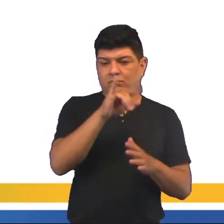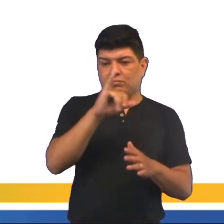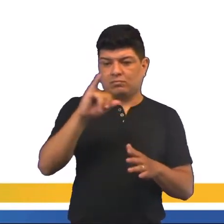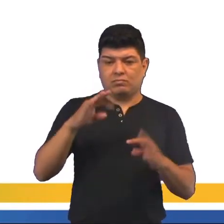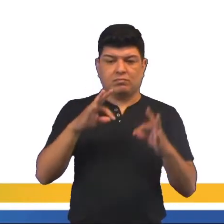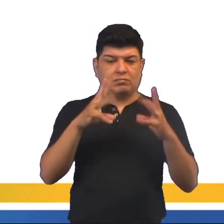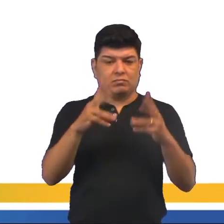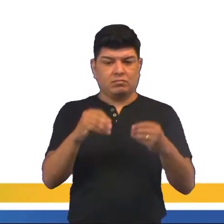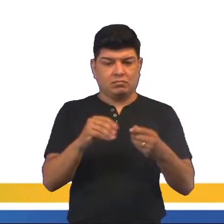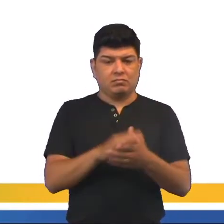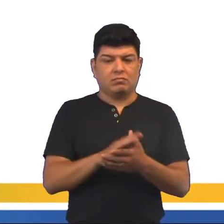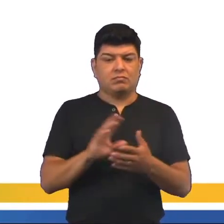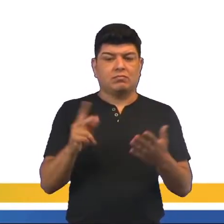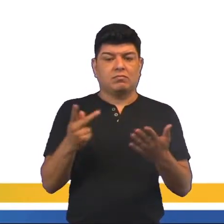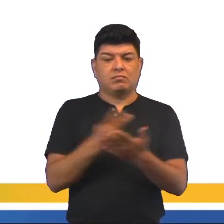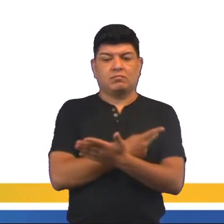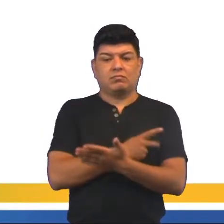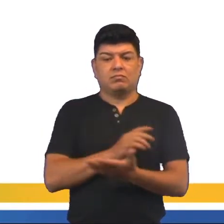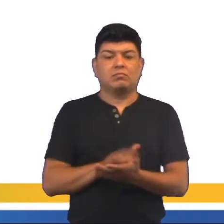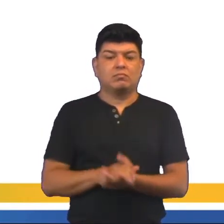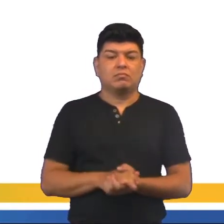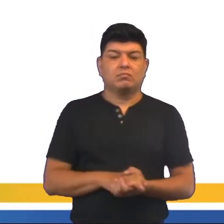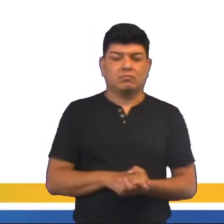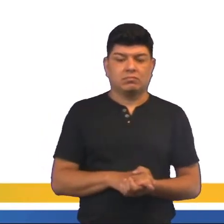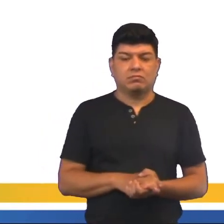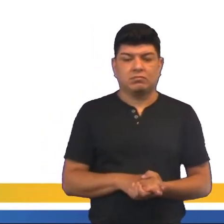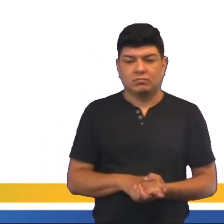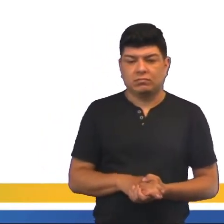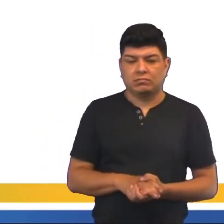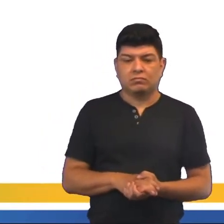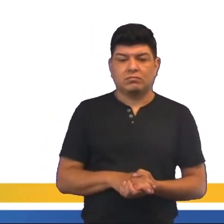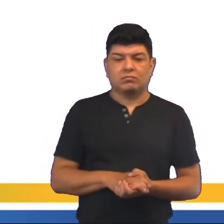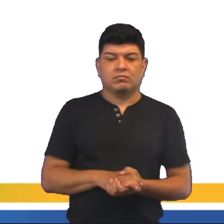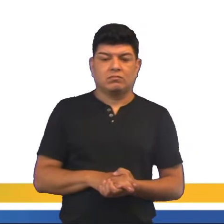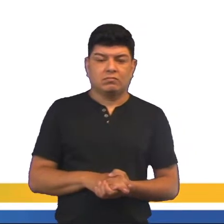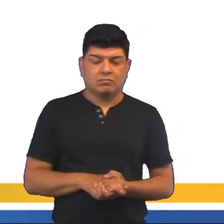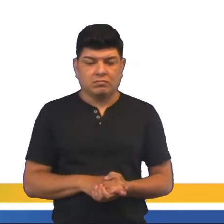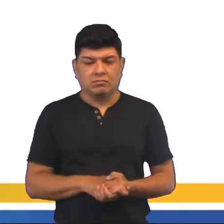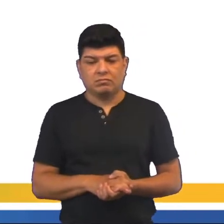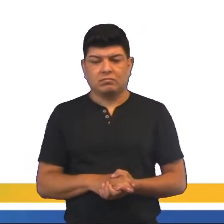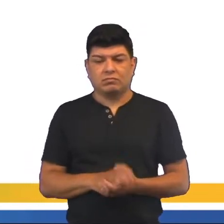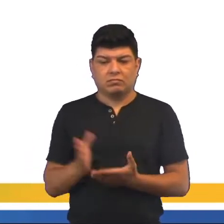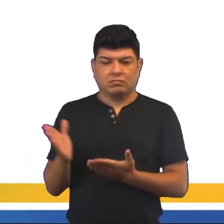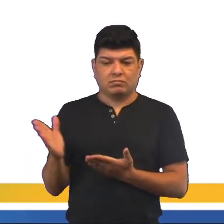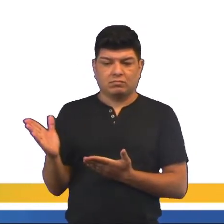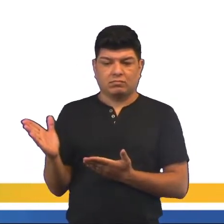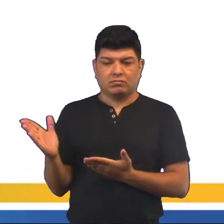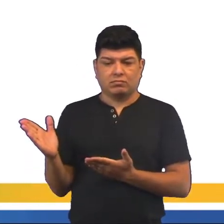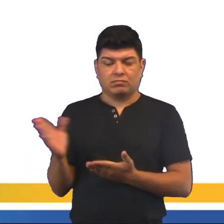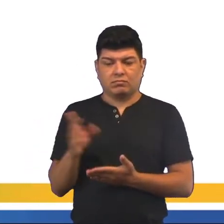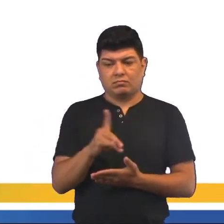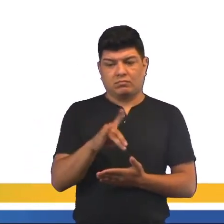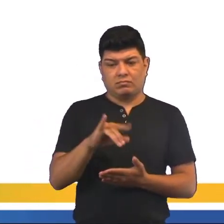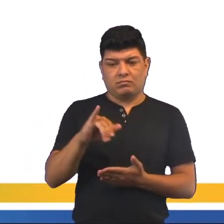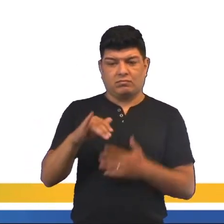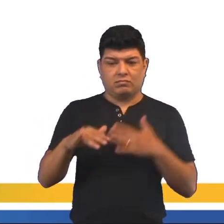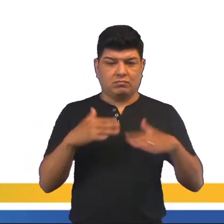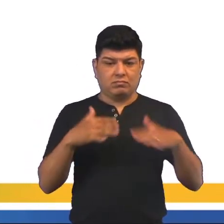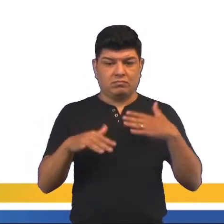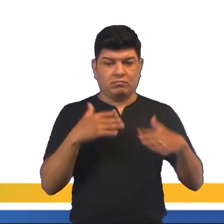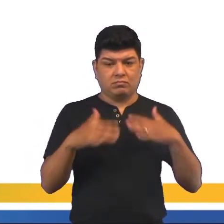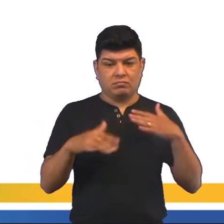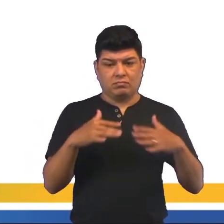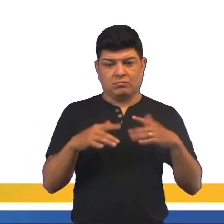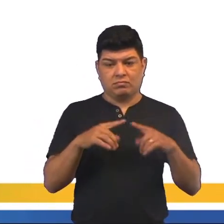dia. Olha só o que acontece aí. Tá? Ela faz da seguinte forma, ó. Durante o dia ela se